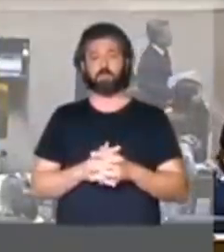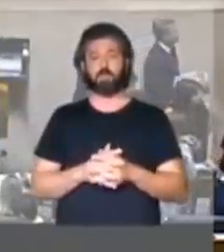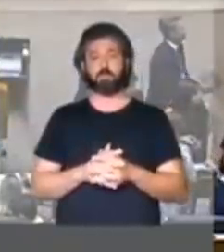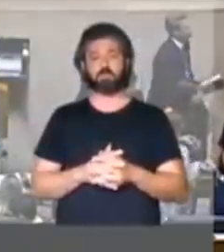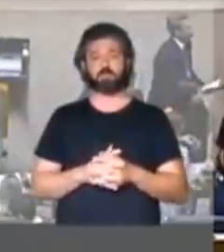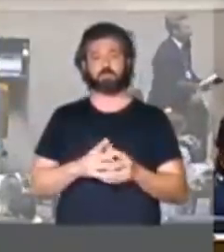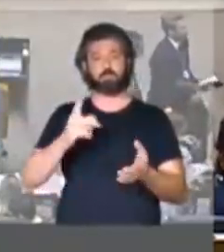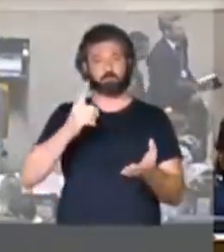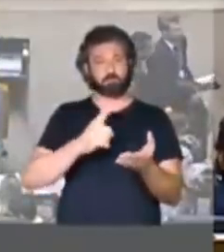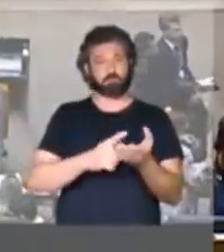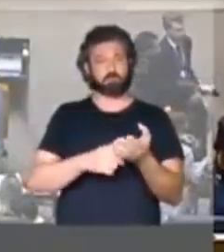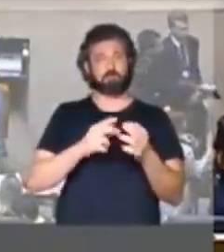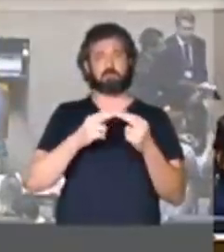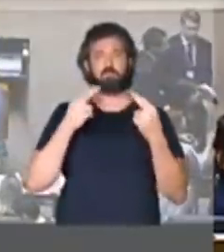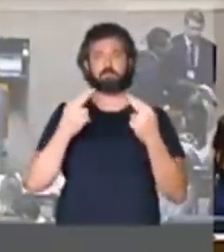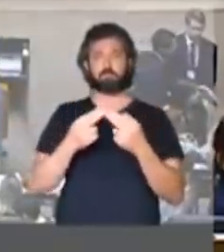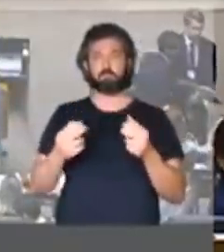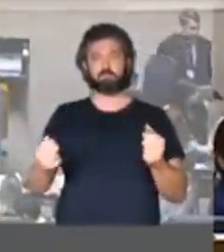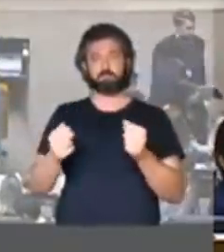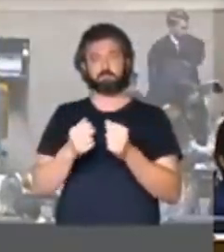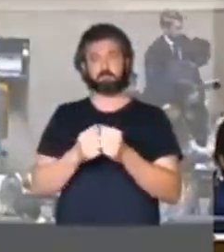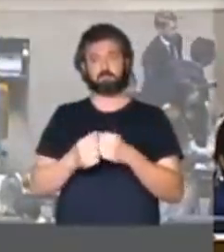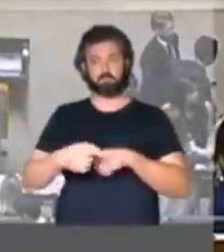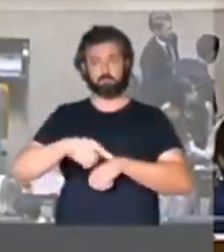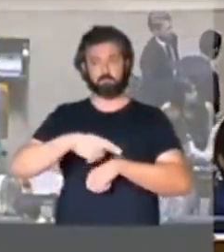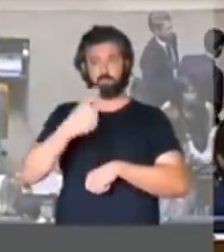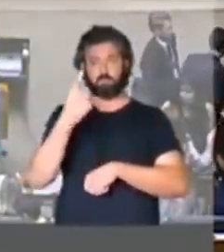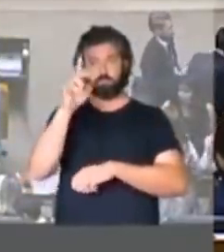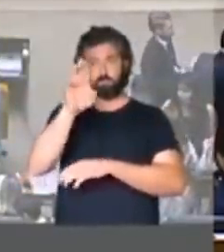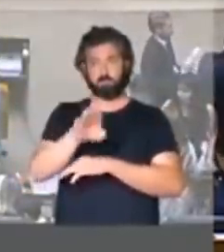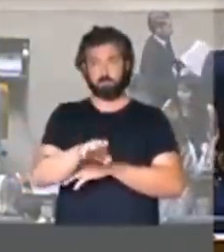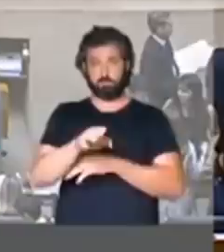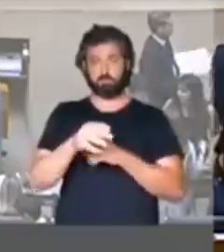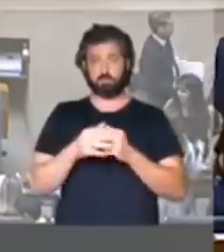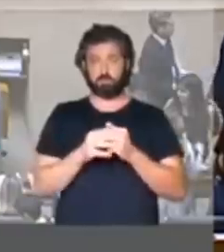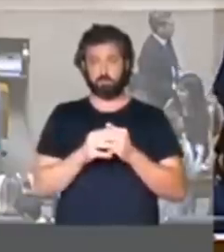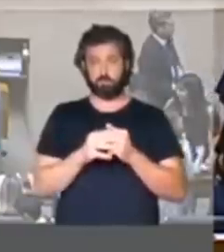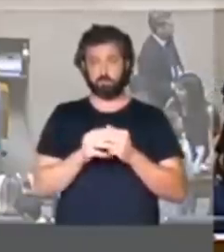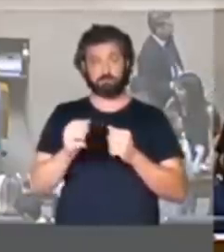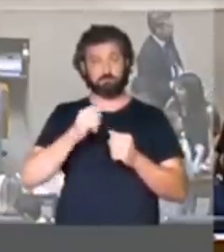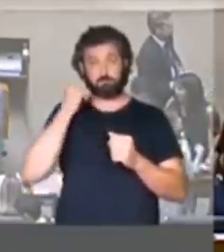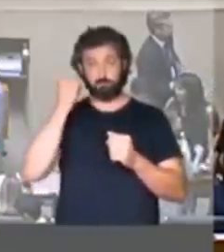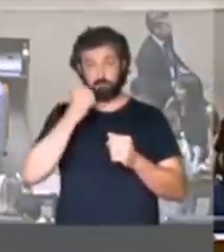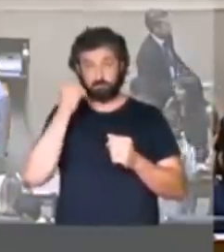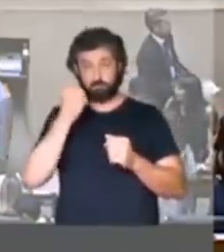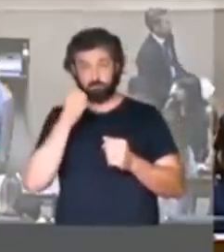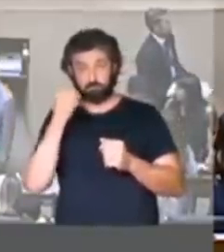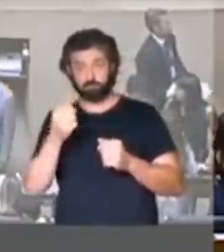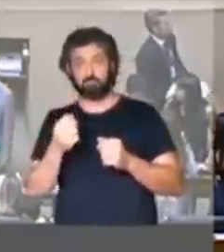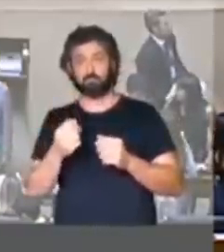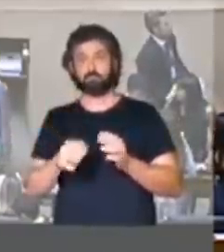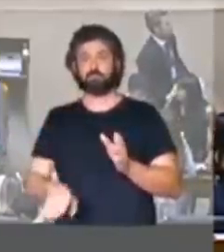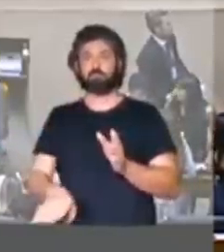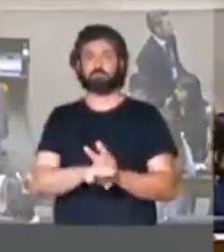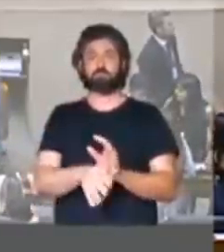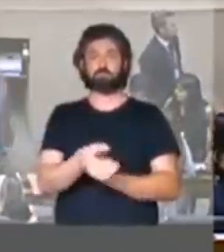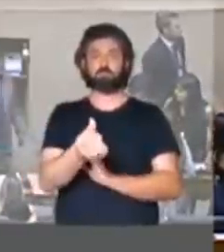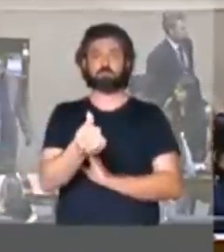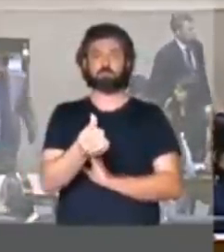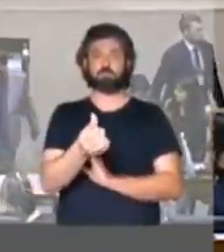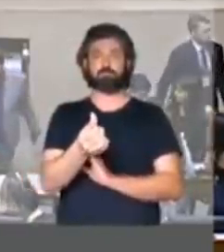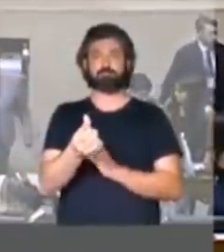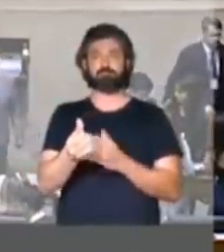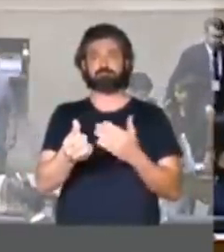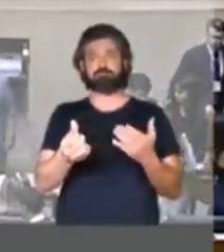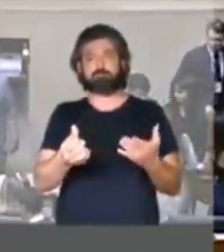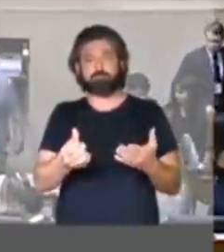nós marcamos a sessão conjunta aqui para 1 hora da tarde. Os senadores deram quórum às 6 horas.